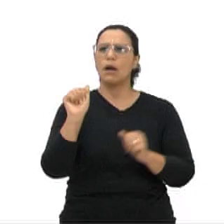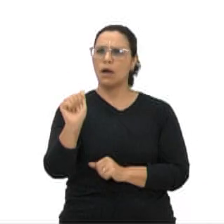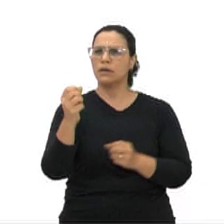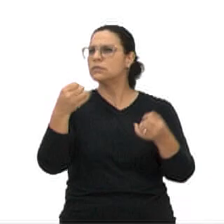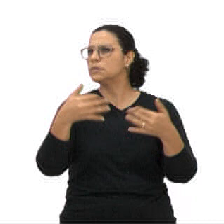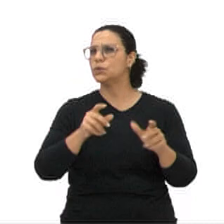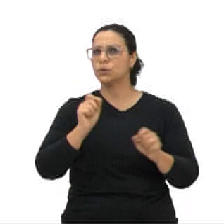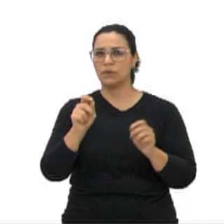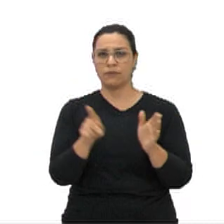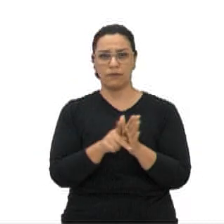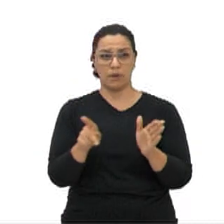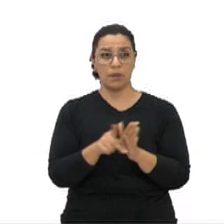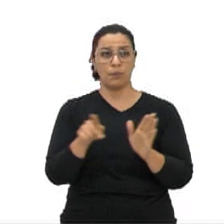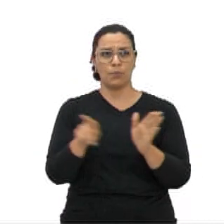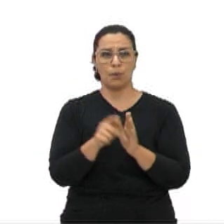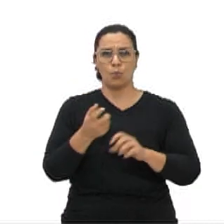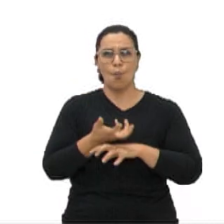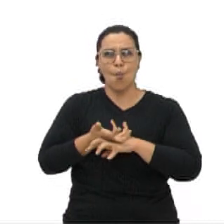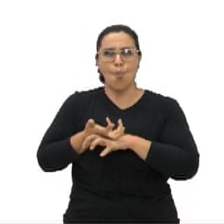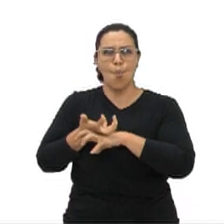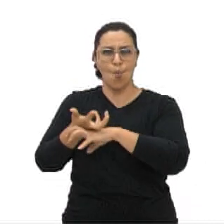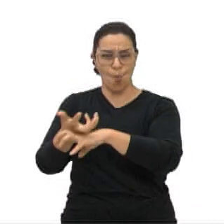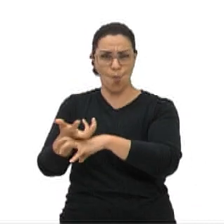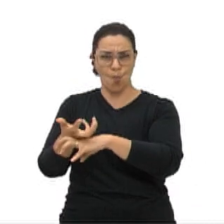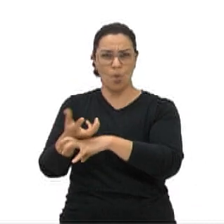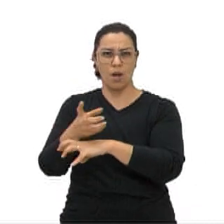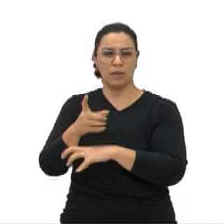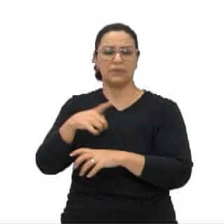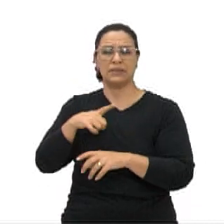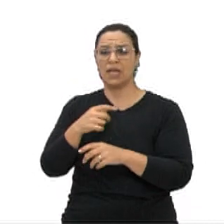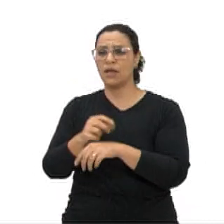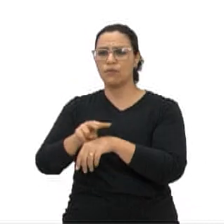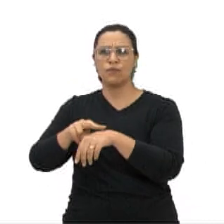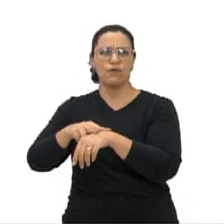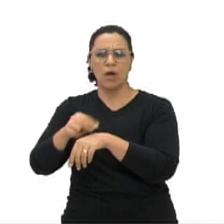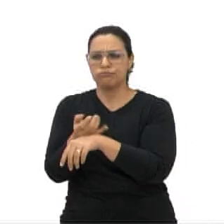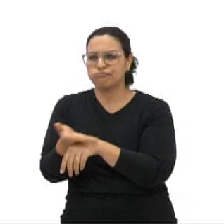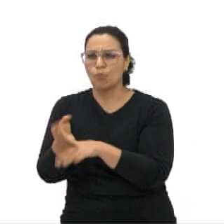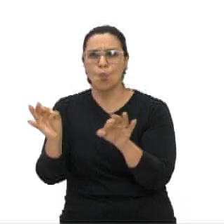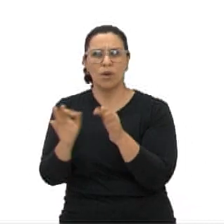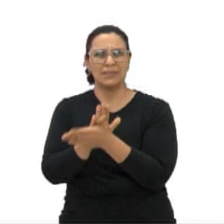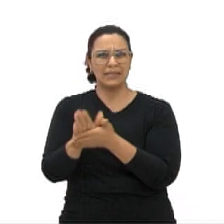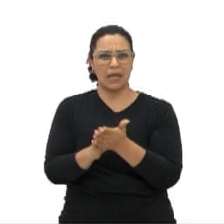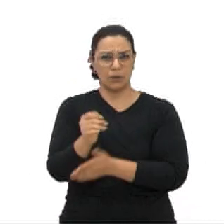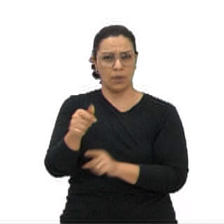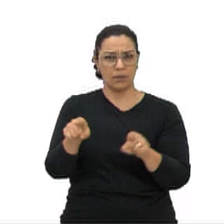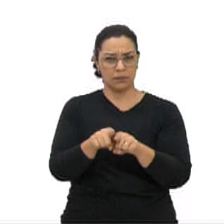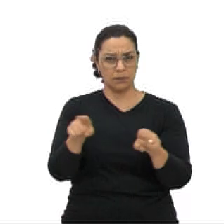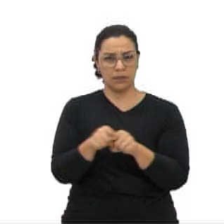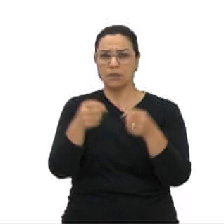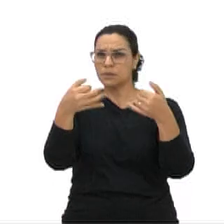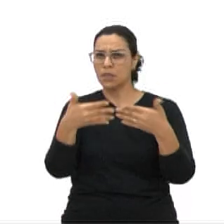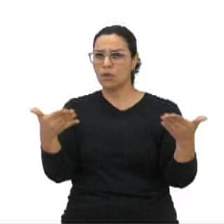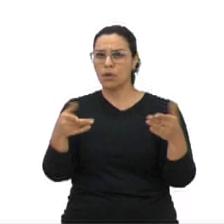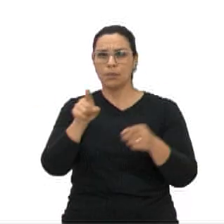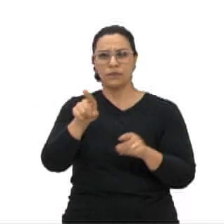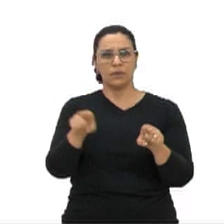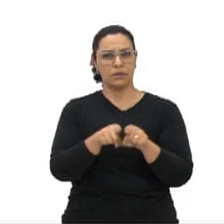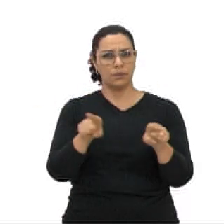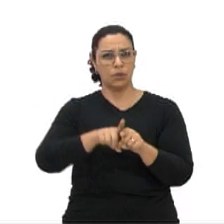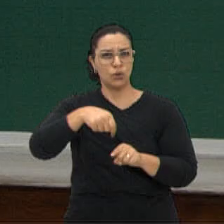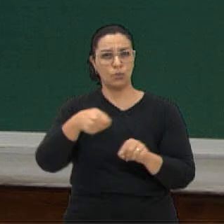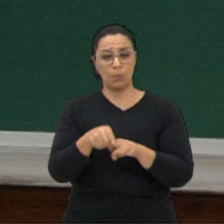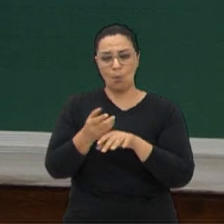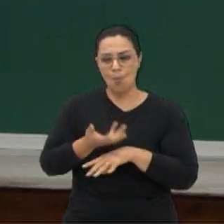letra A diz: os desertos quase não possuem vegetação. Então, ele está falando ali para você sobre a questão